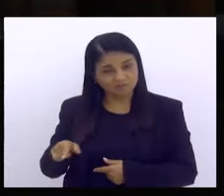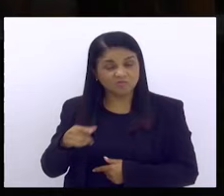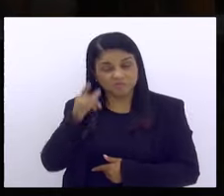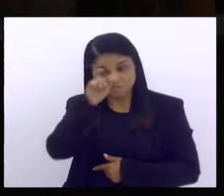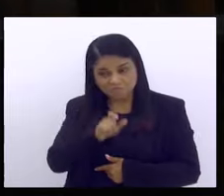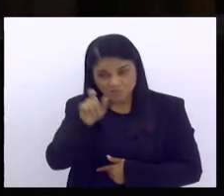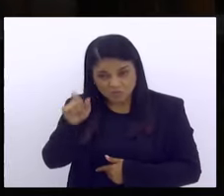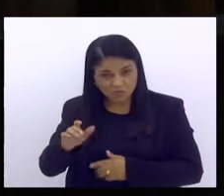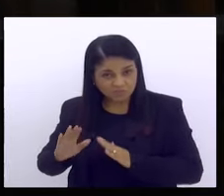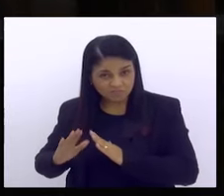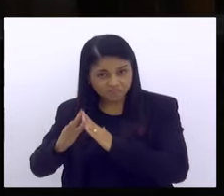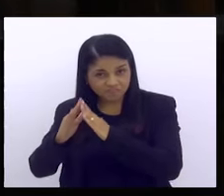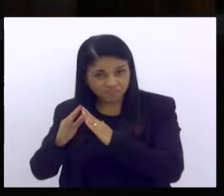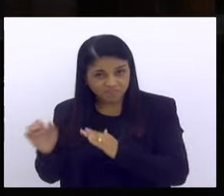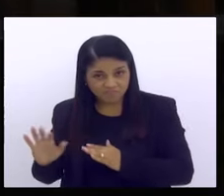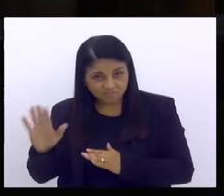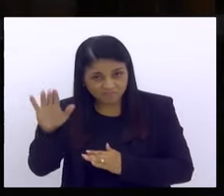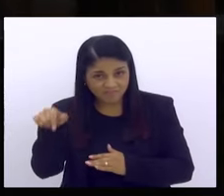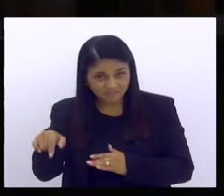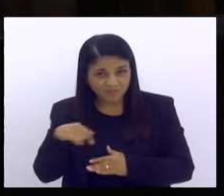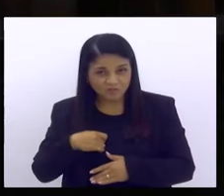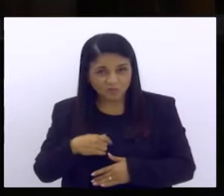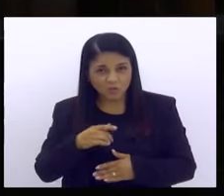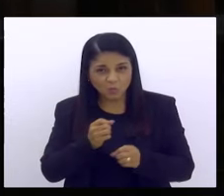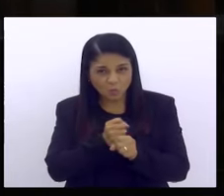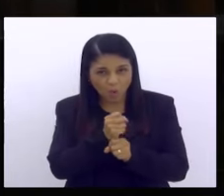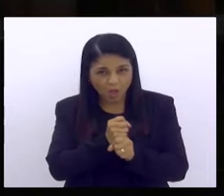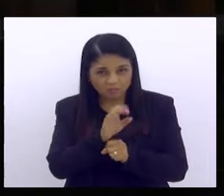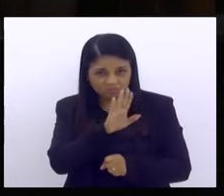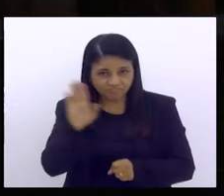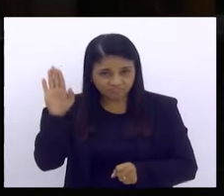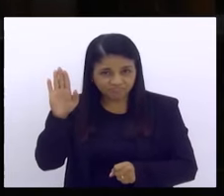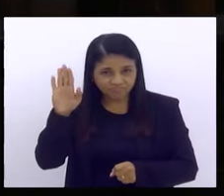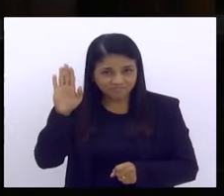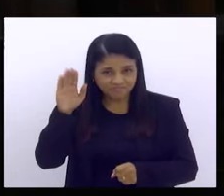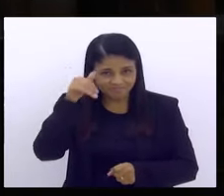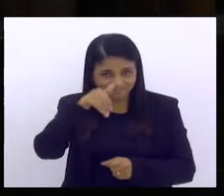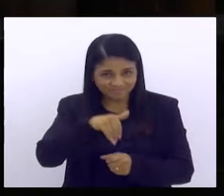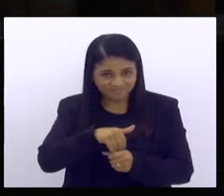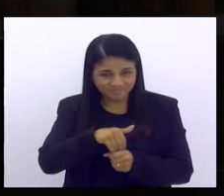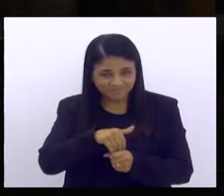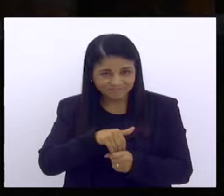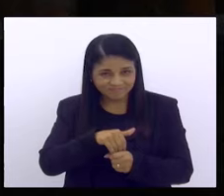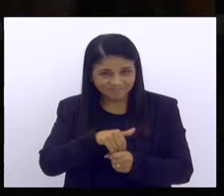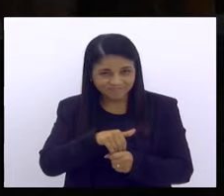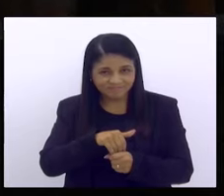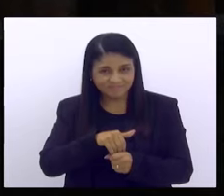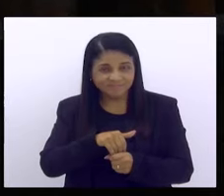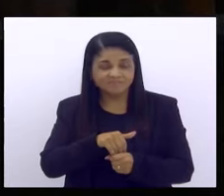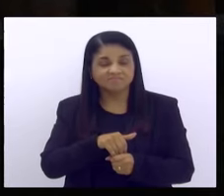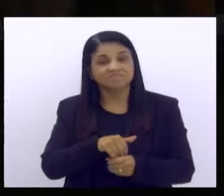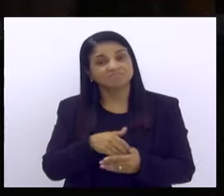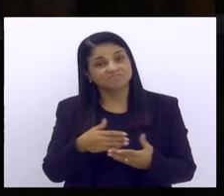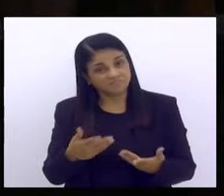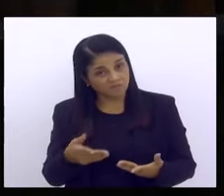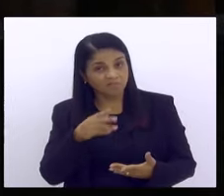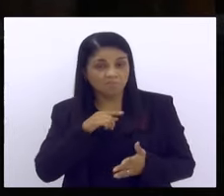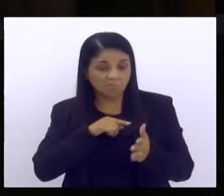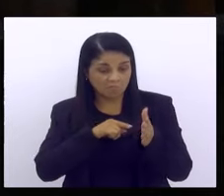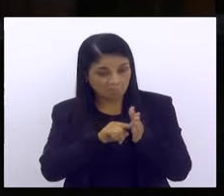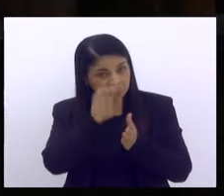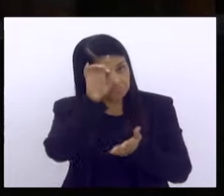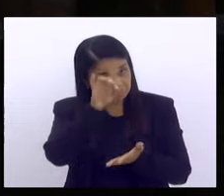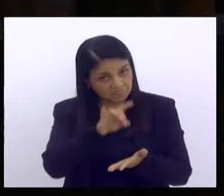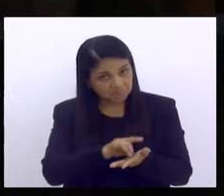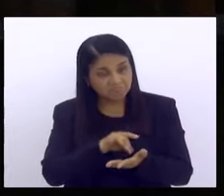só interessam em ano de eleição, senhor governador? Essas são perguntas sinceras, porque o governador do